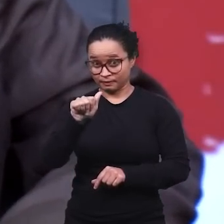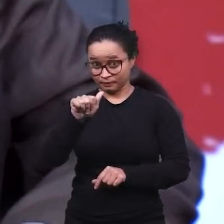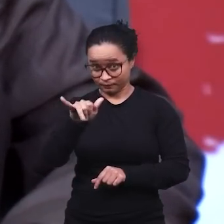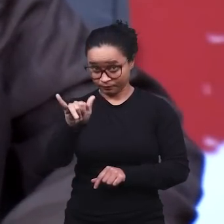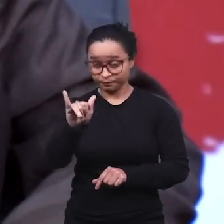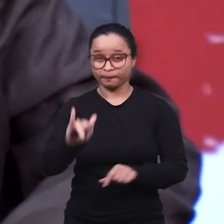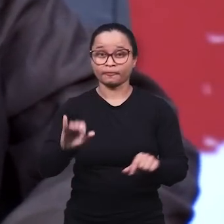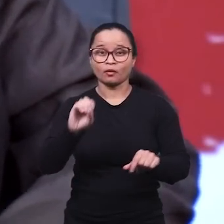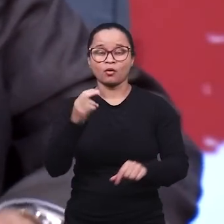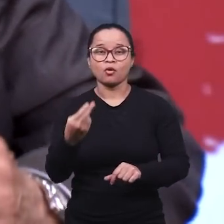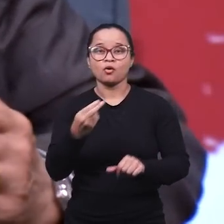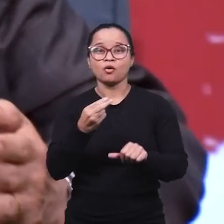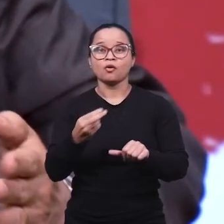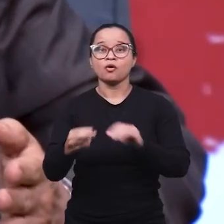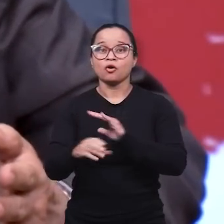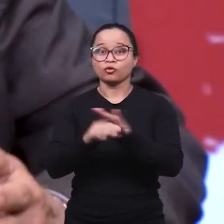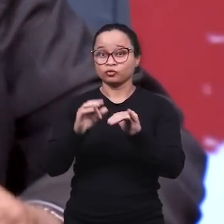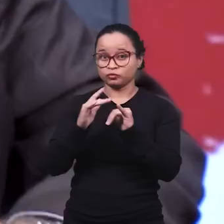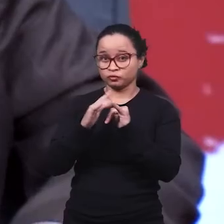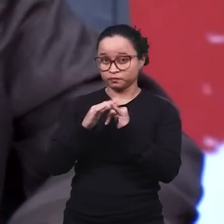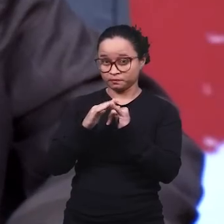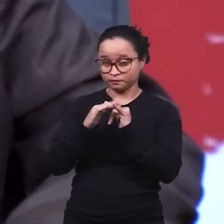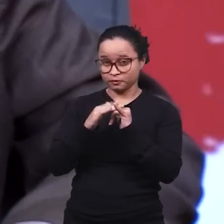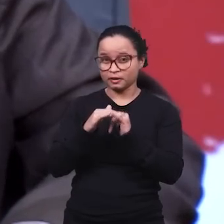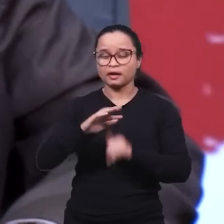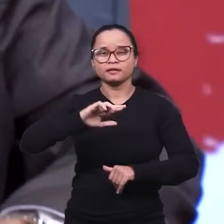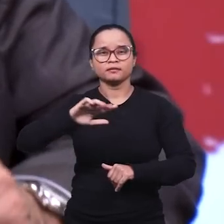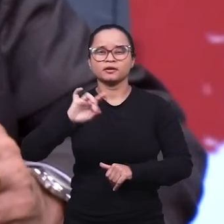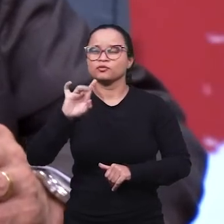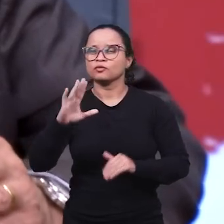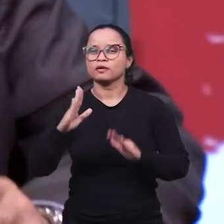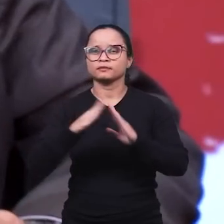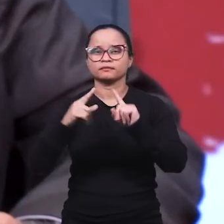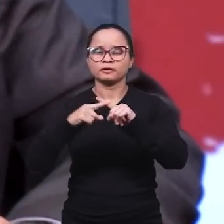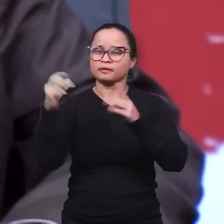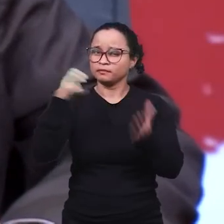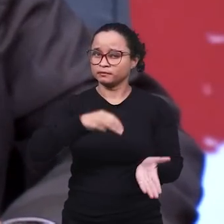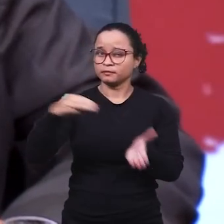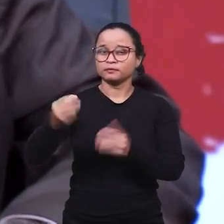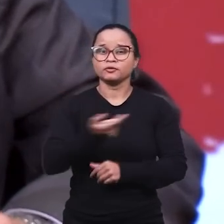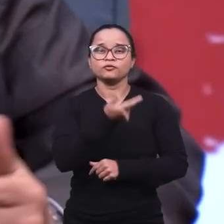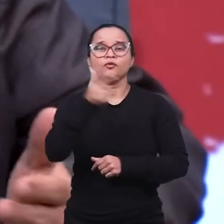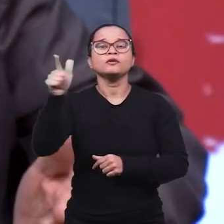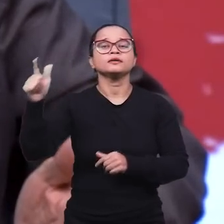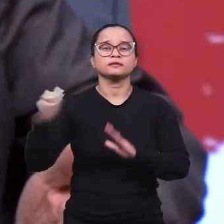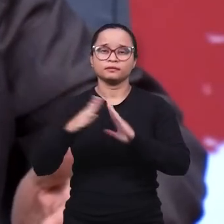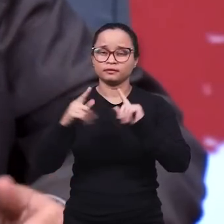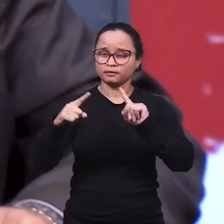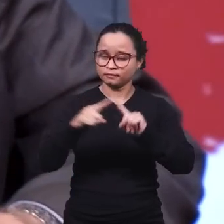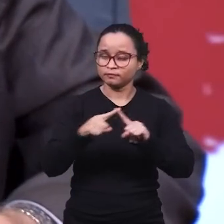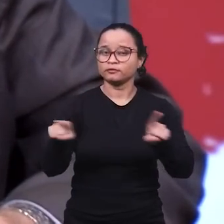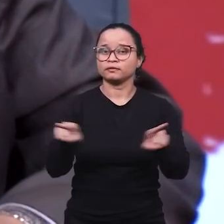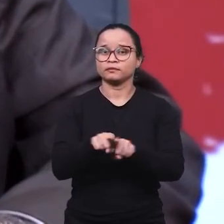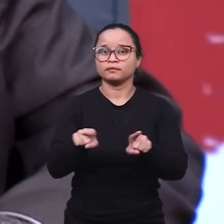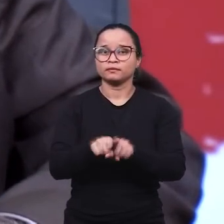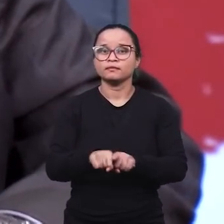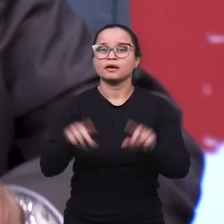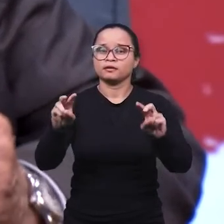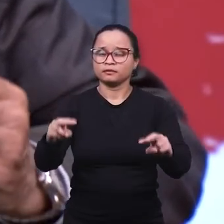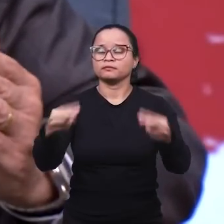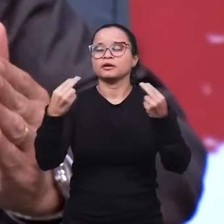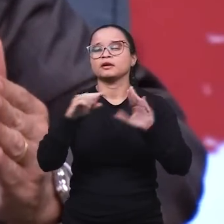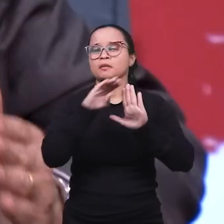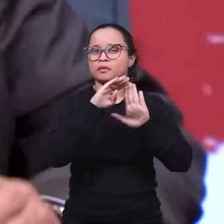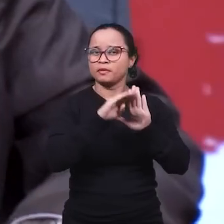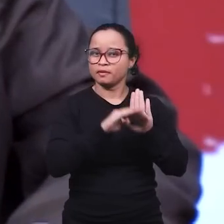YouTube. Não só os nossos irmãos da Igreja Maranata, mas outros irmãos também de outras igrejas que acompanham os nossos